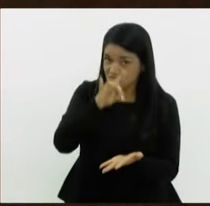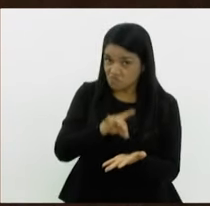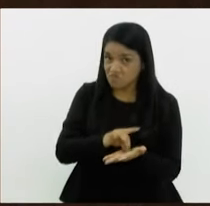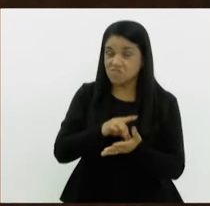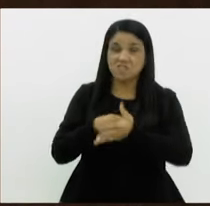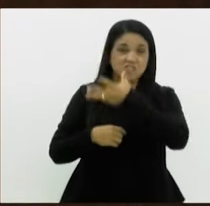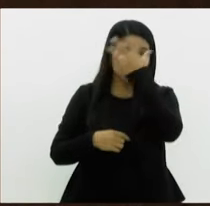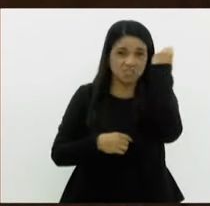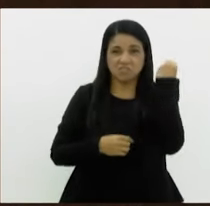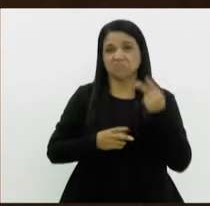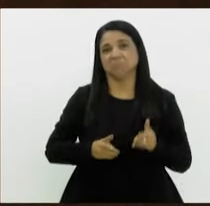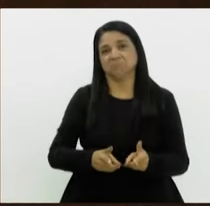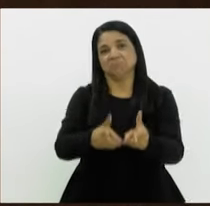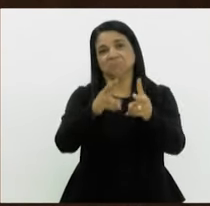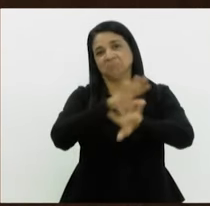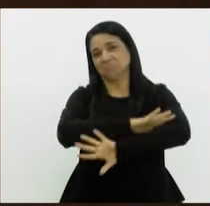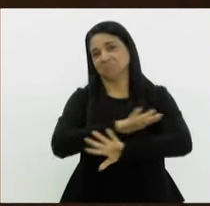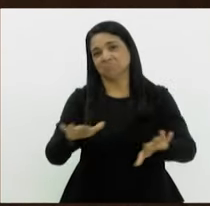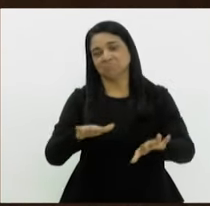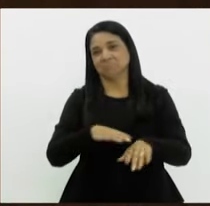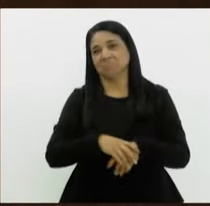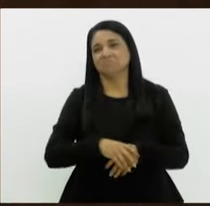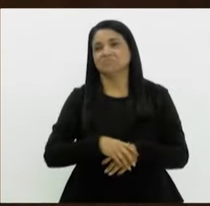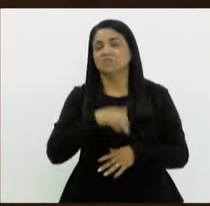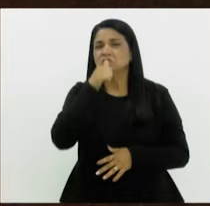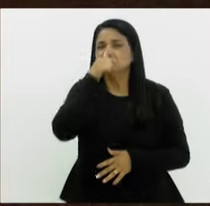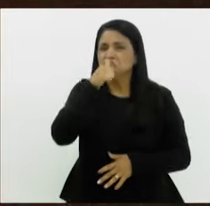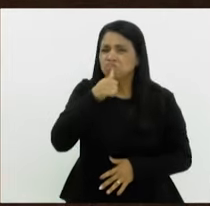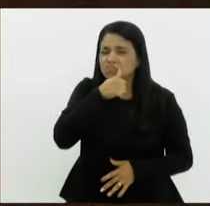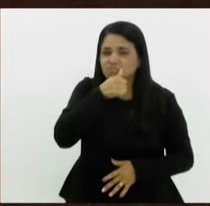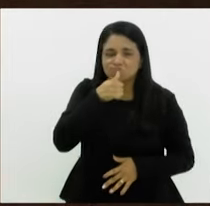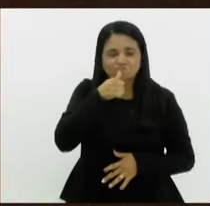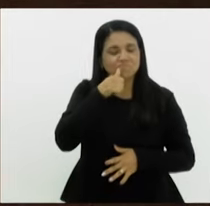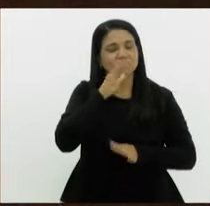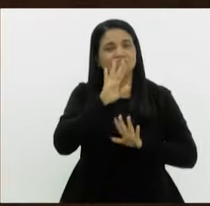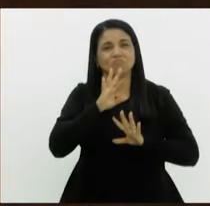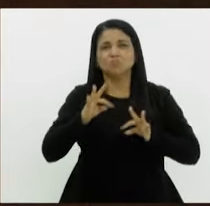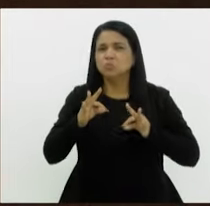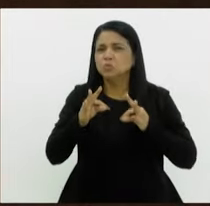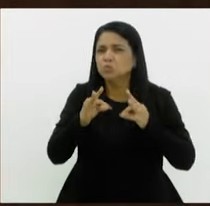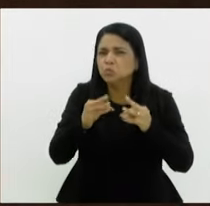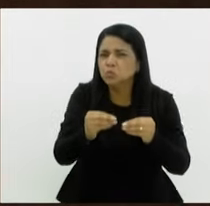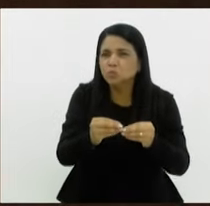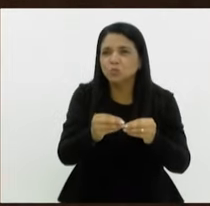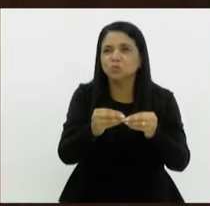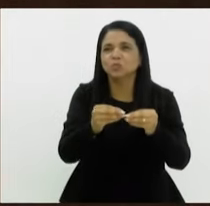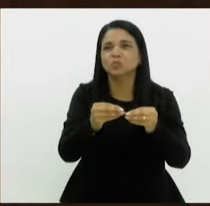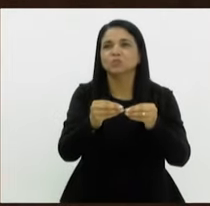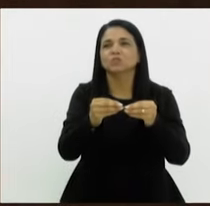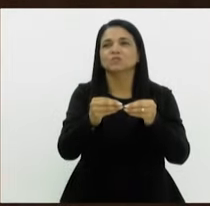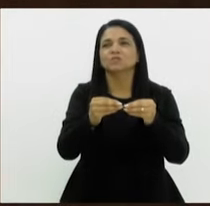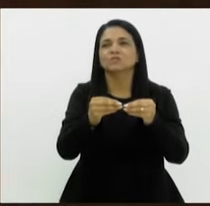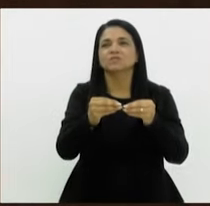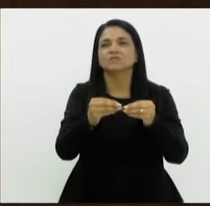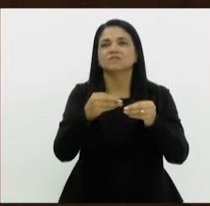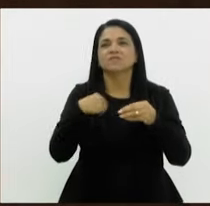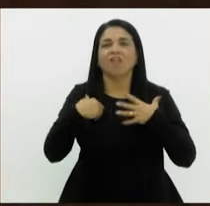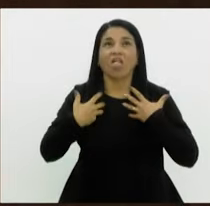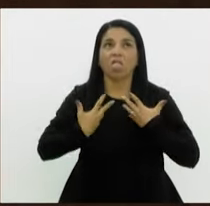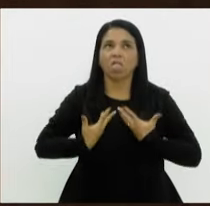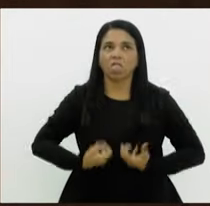esquecer-te para sempre. Eu juro, mas juro por tudo aquilo que eu exalço na minha